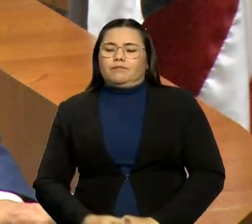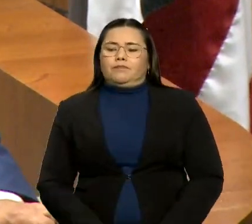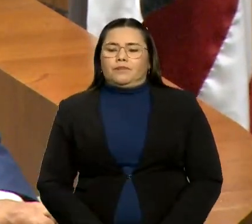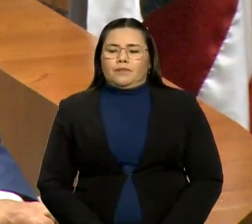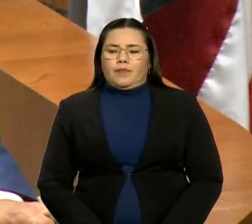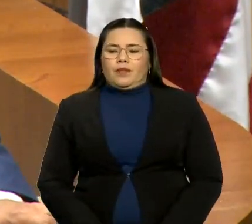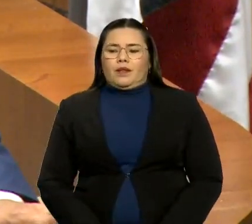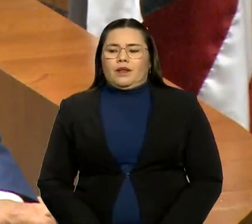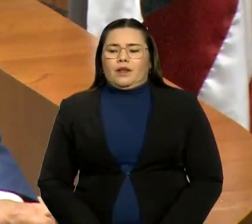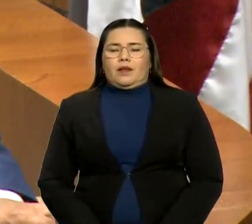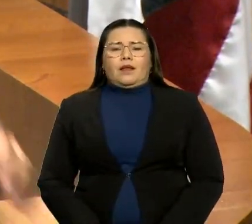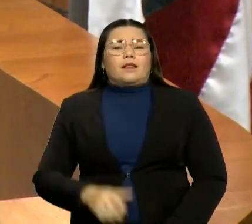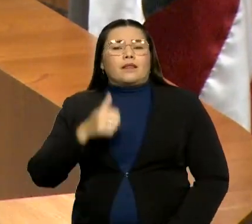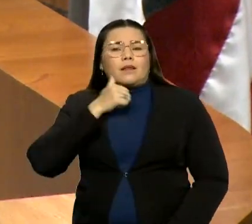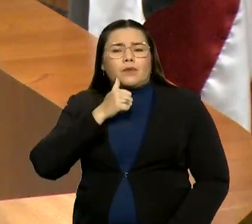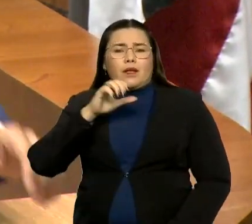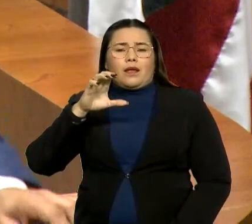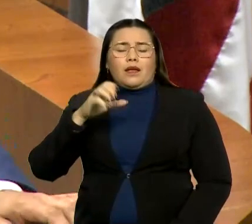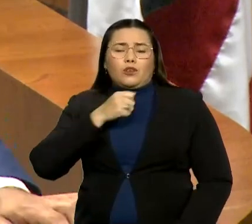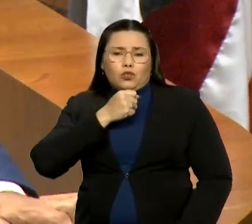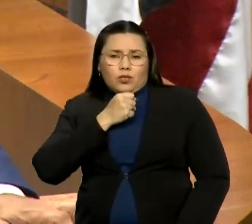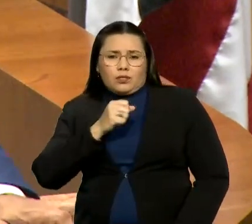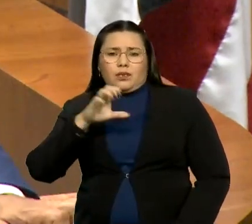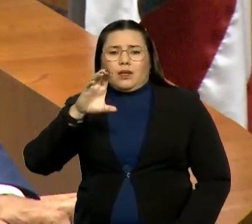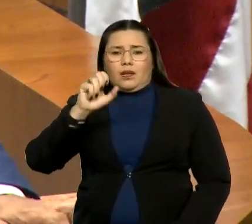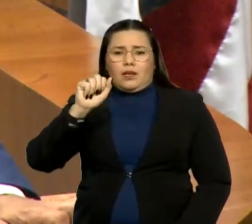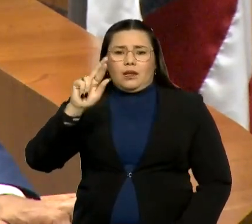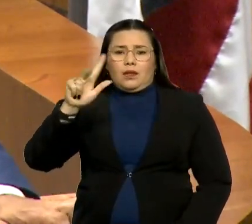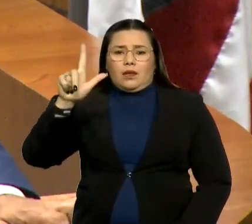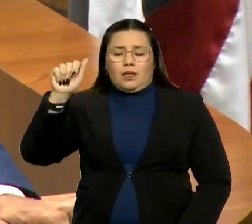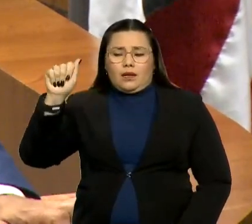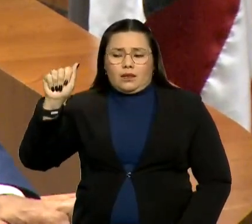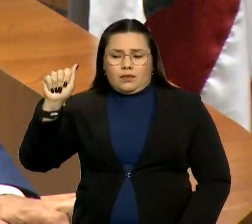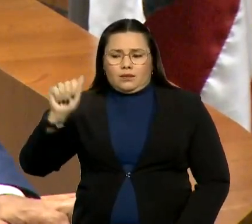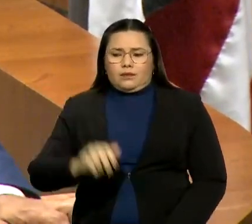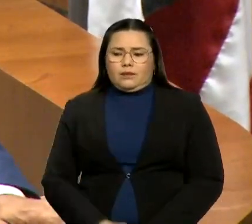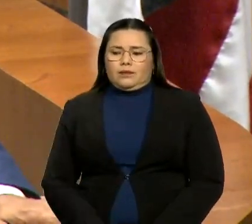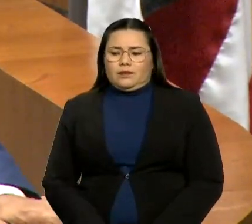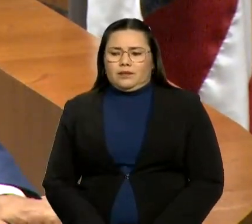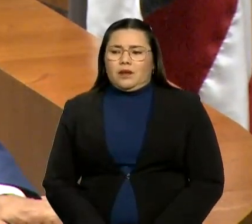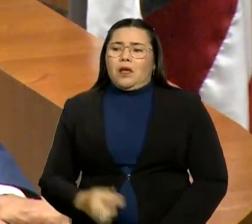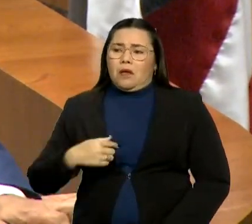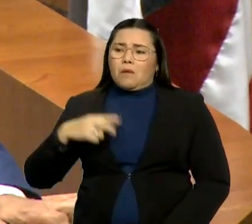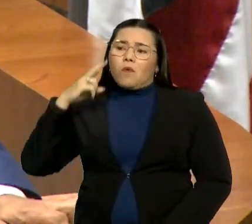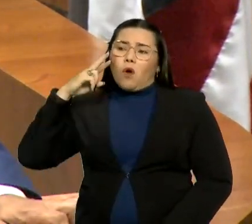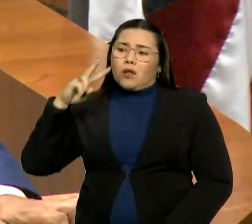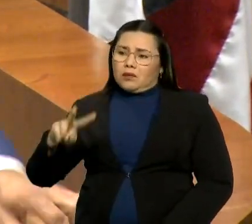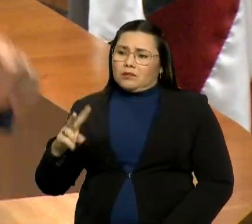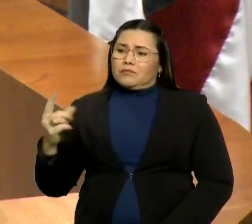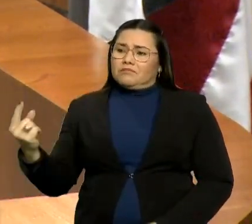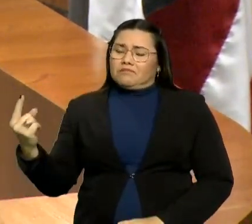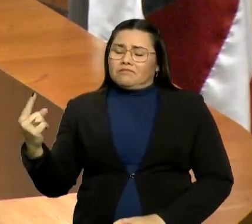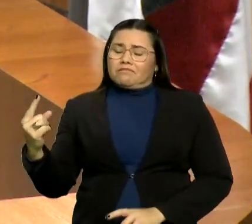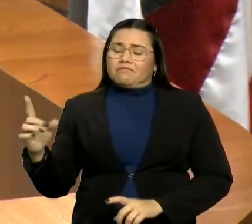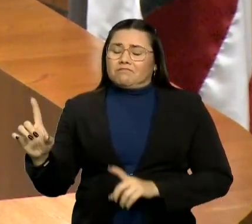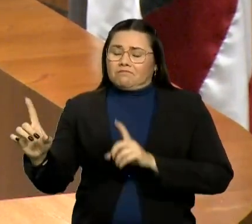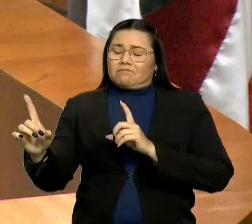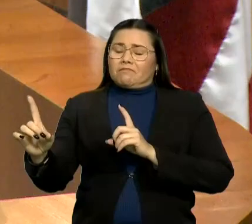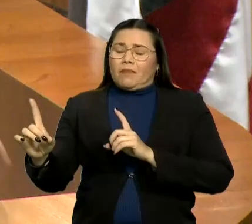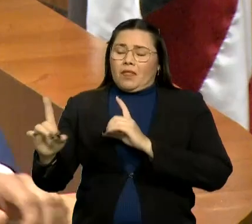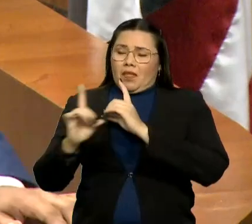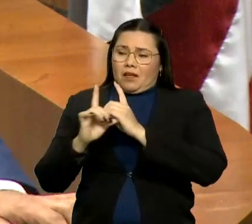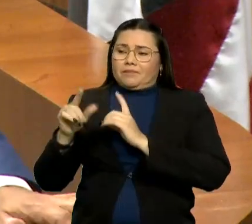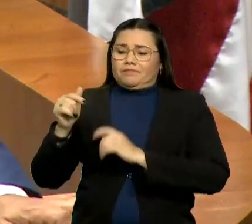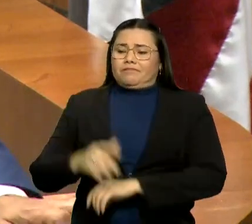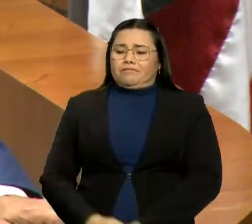jornalista Carla. Todos os dias eu faço o cumprimento e hoje eu estou olhando a senhora, orgulhosamente, nesta casa. Uma das melhores jornalistas